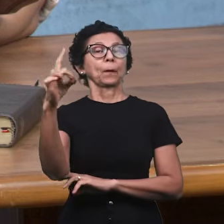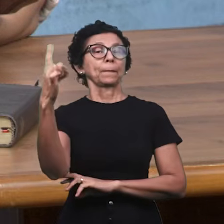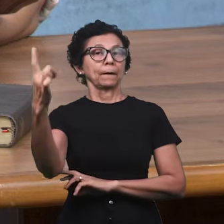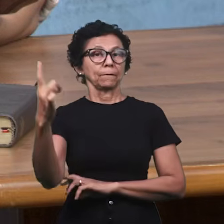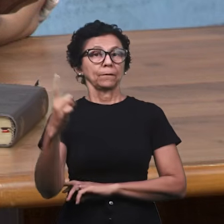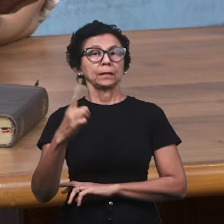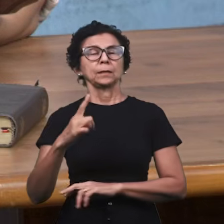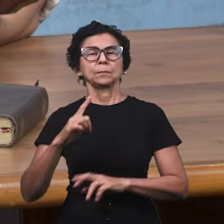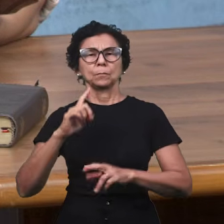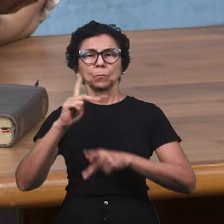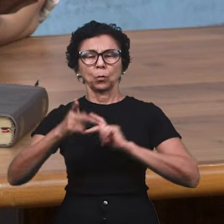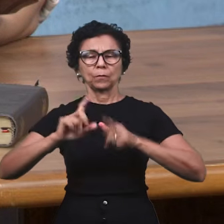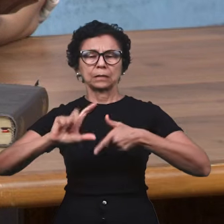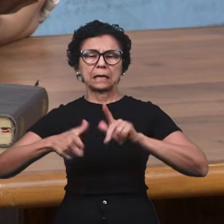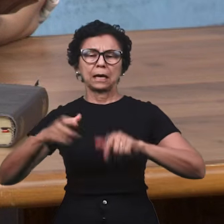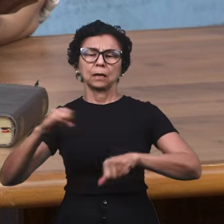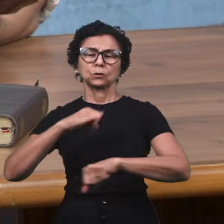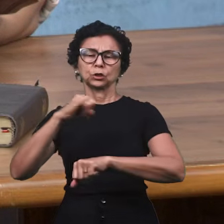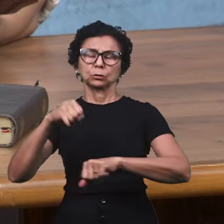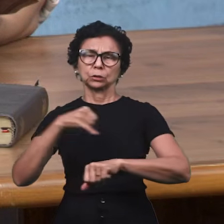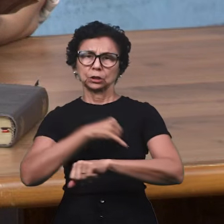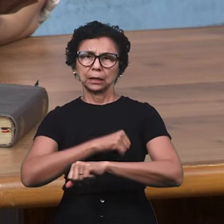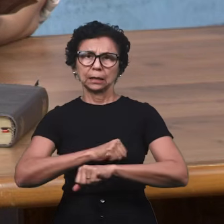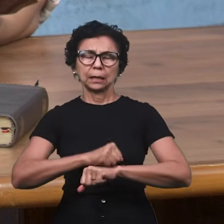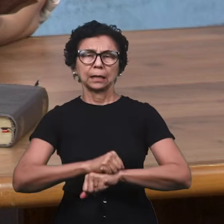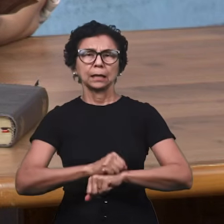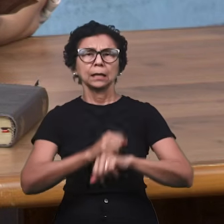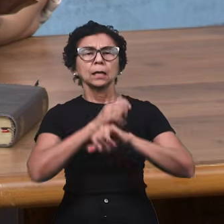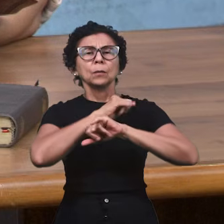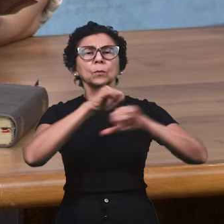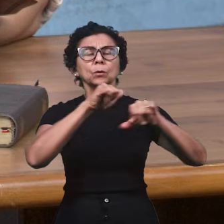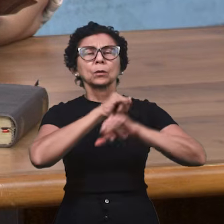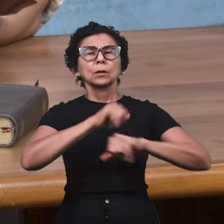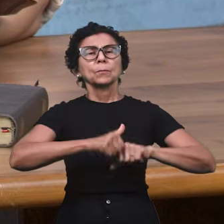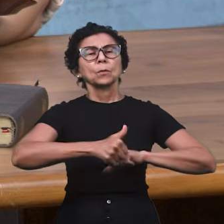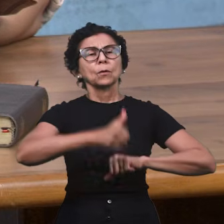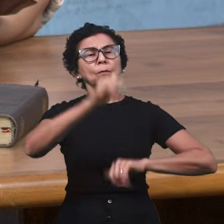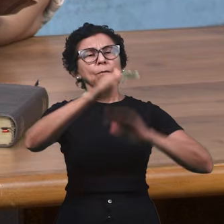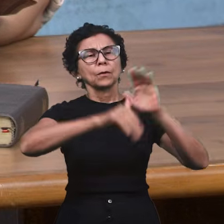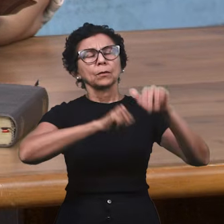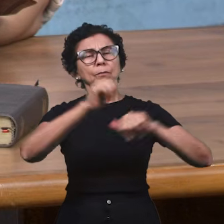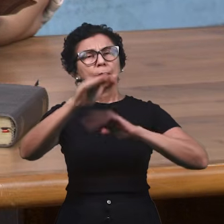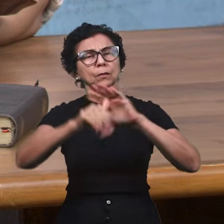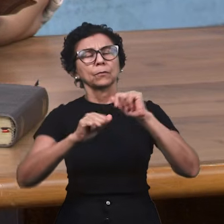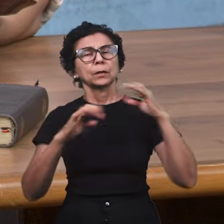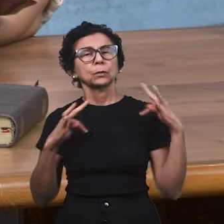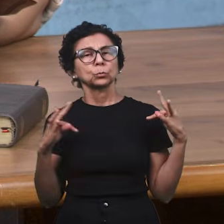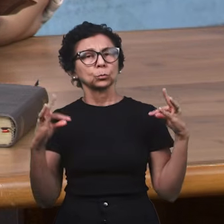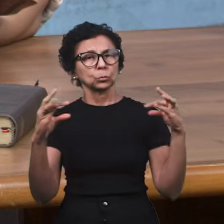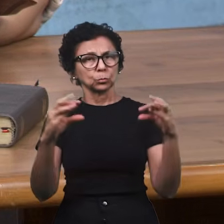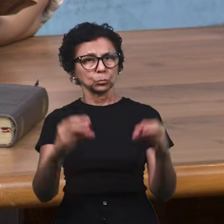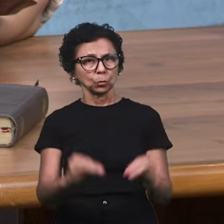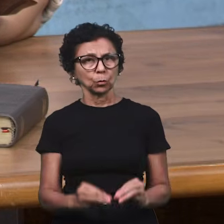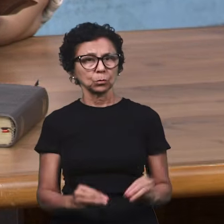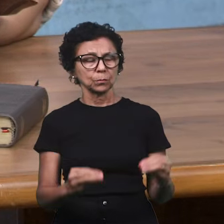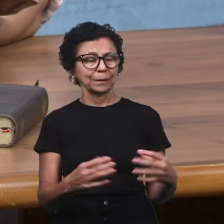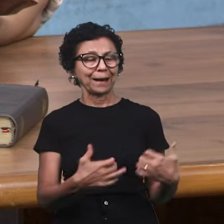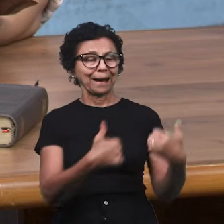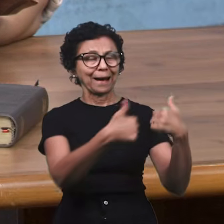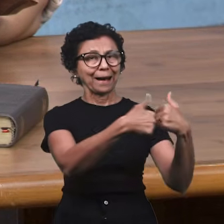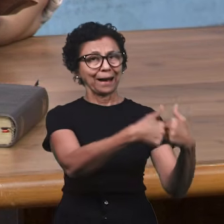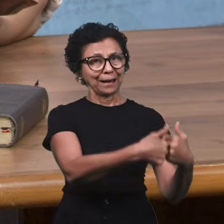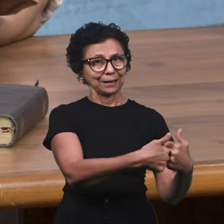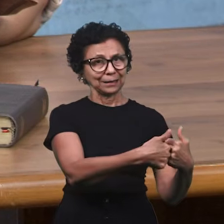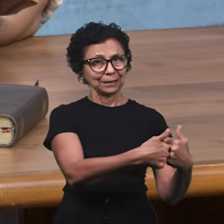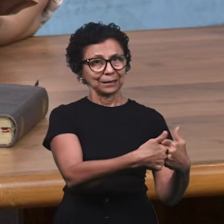em Jerusalém para fazerem subir a arca do Senhor ao seu lugar que lhe tinha